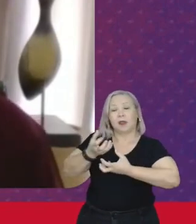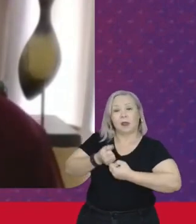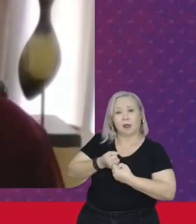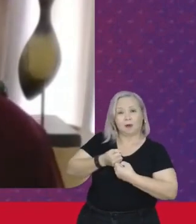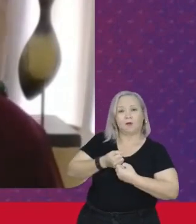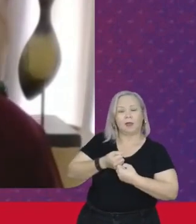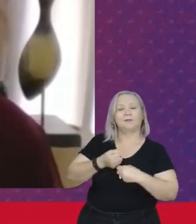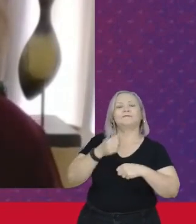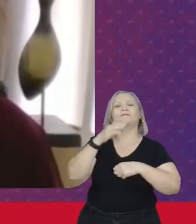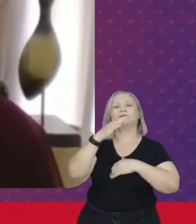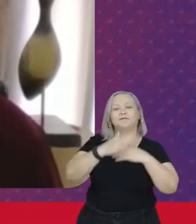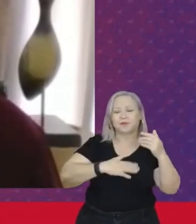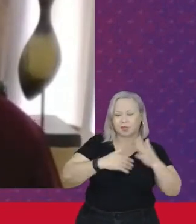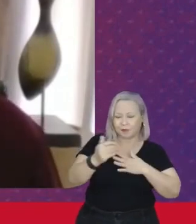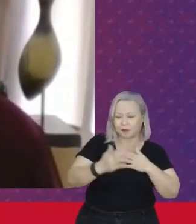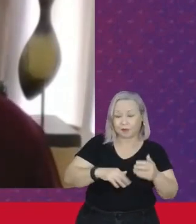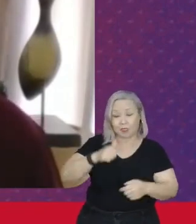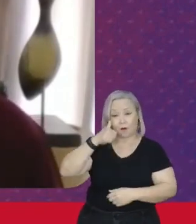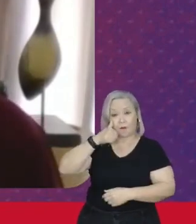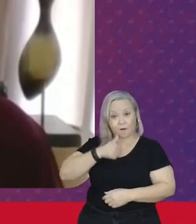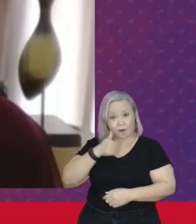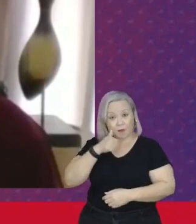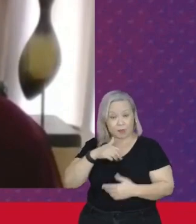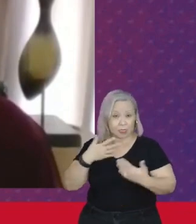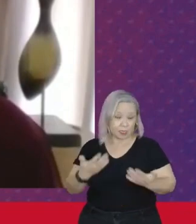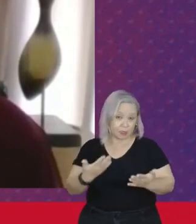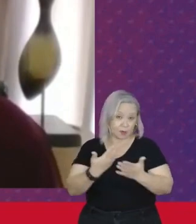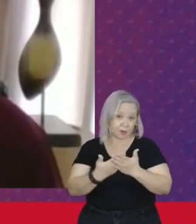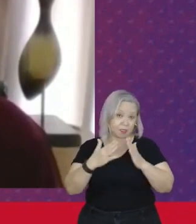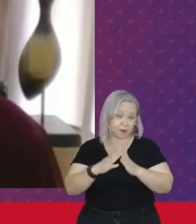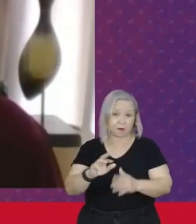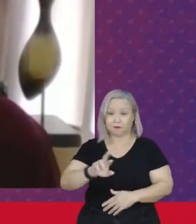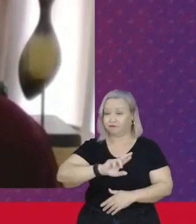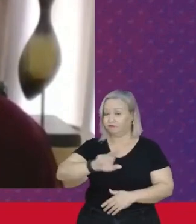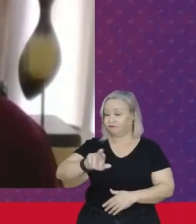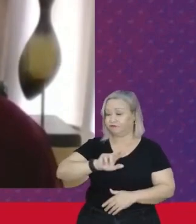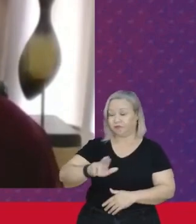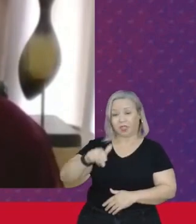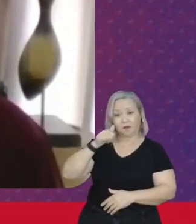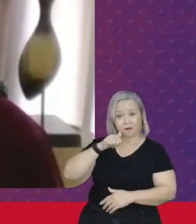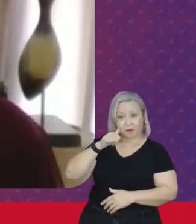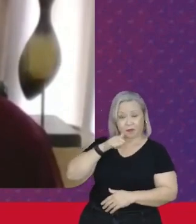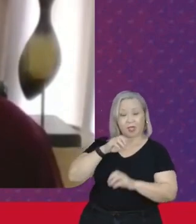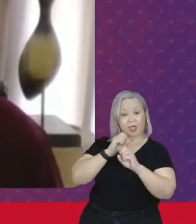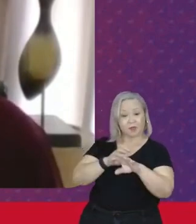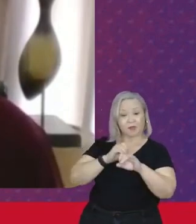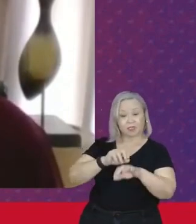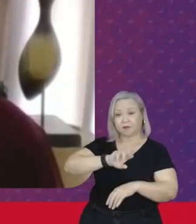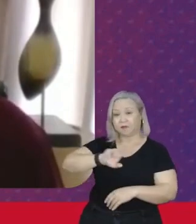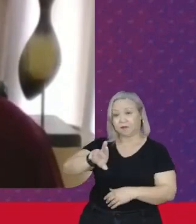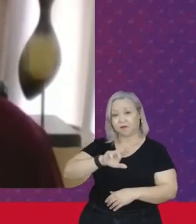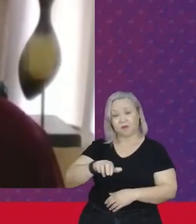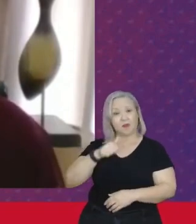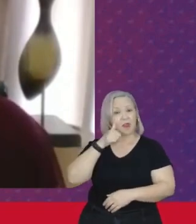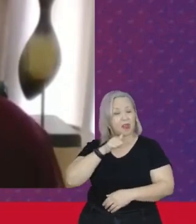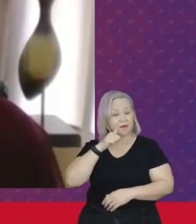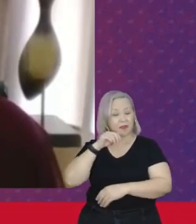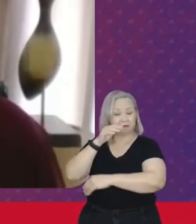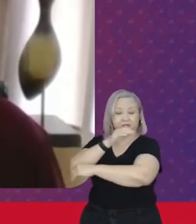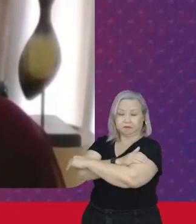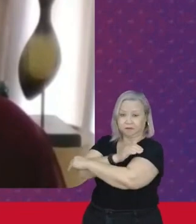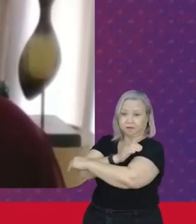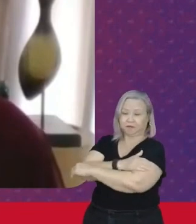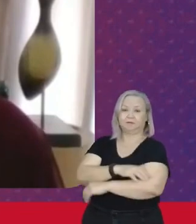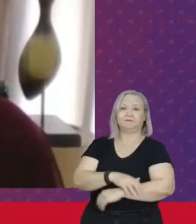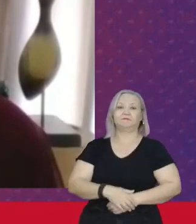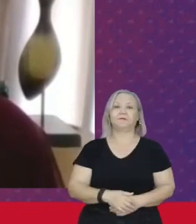uma profissão muito feminina, embora a escola não seja feminina, embora a educação não seja ainda feminista, mas